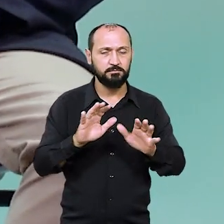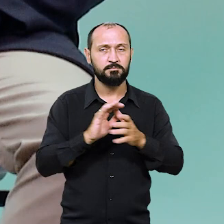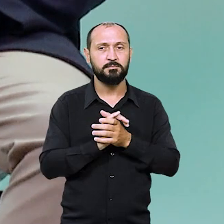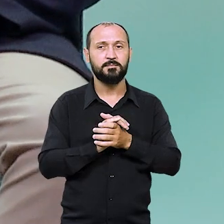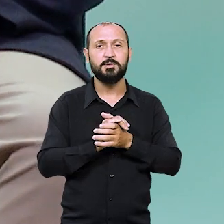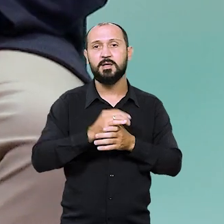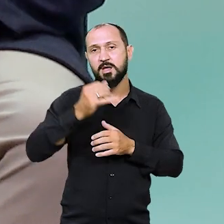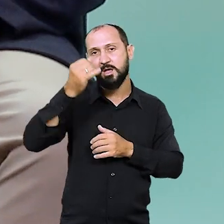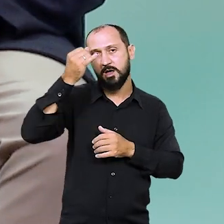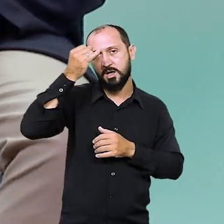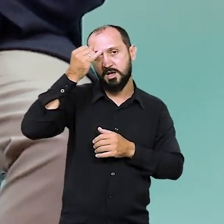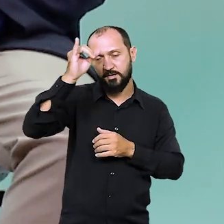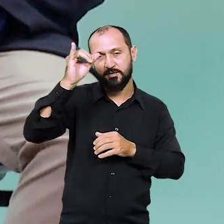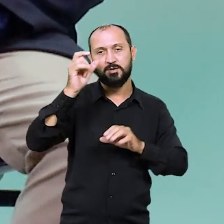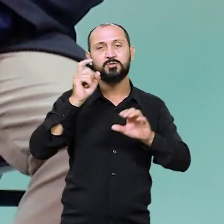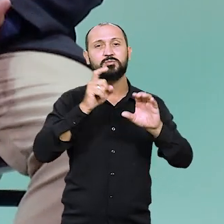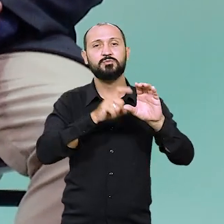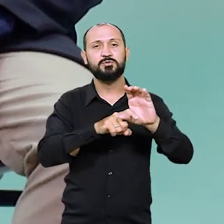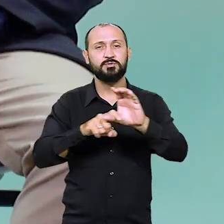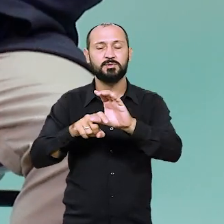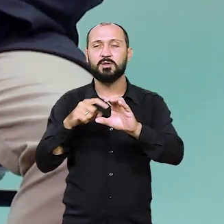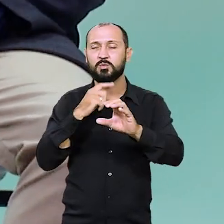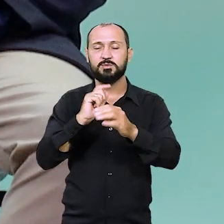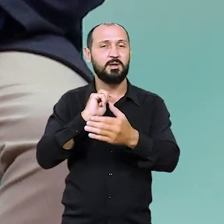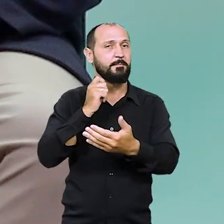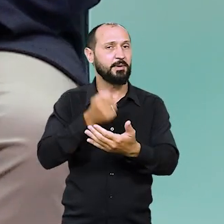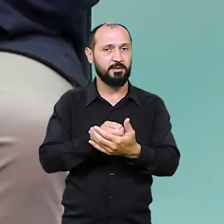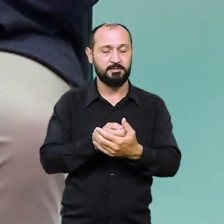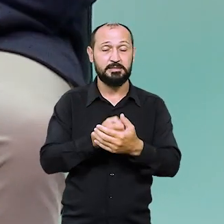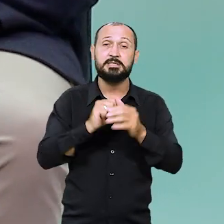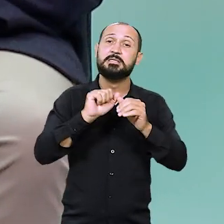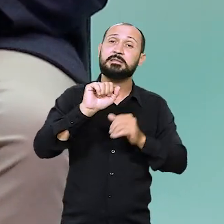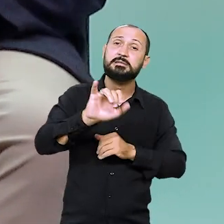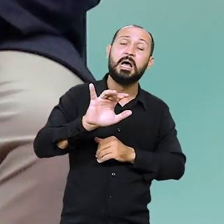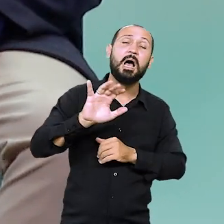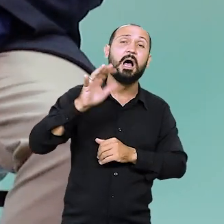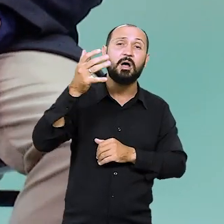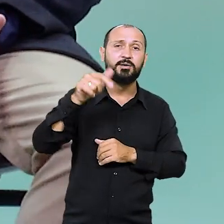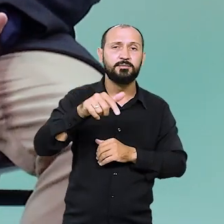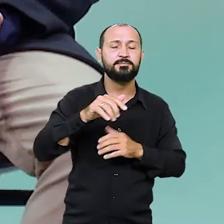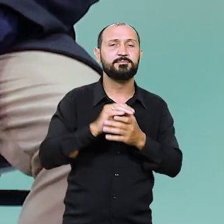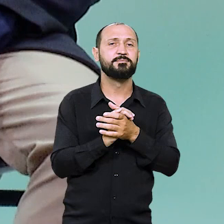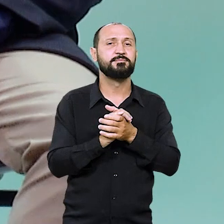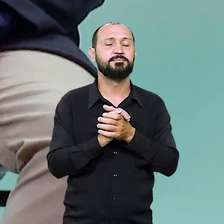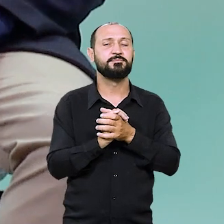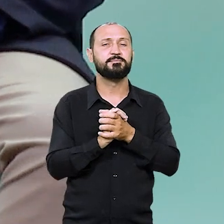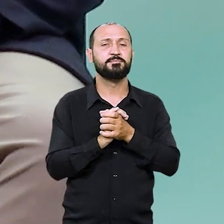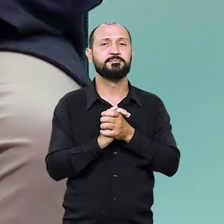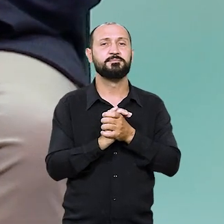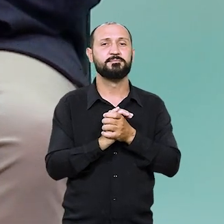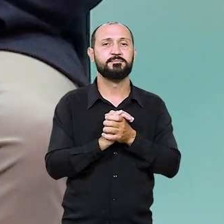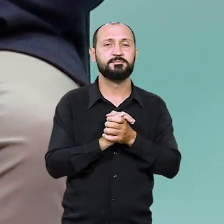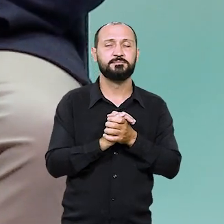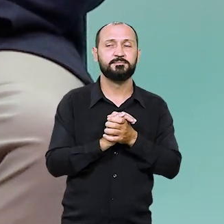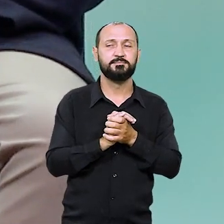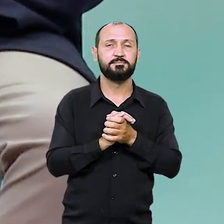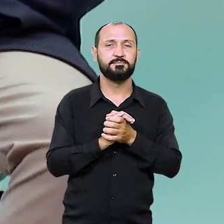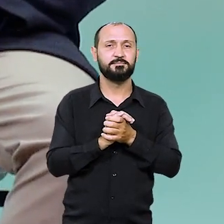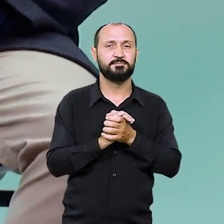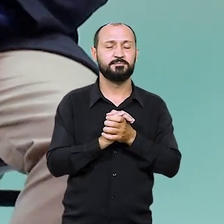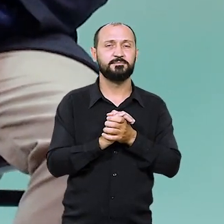acima de tudo, que a pessoa evite, né, contrair dívidas que ela não possa arcar. Mas, caso, né, o que acontece com a maioria das